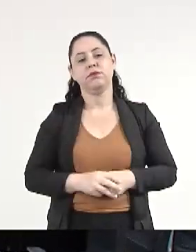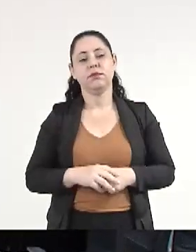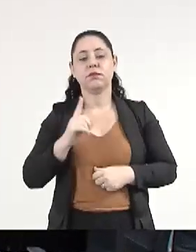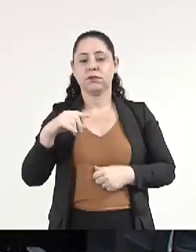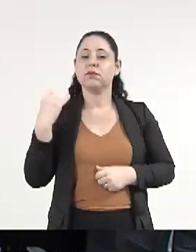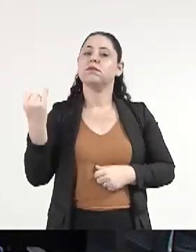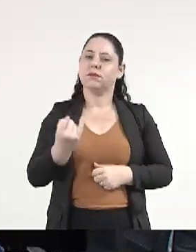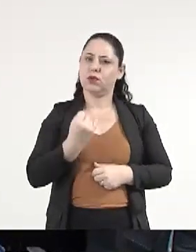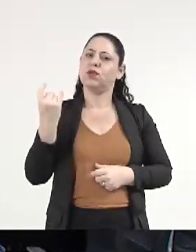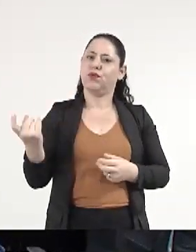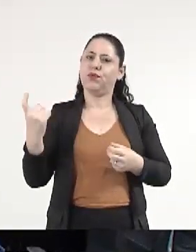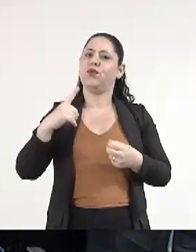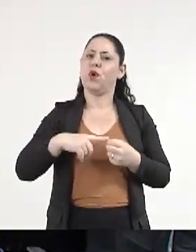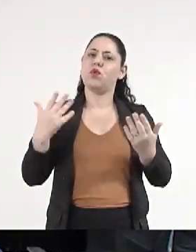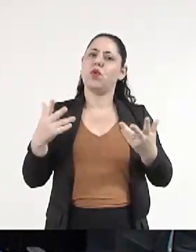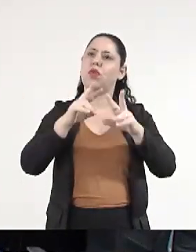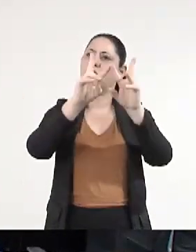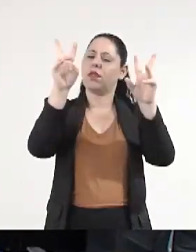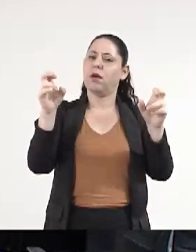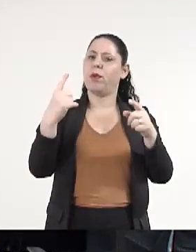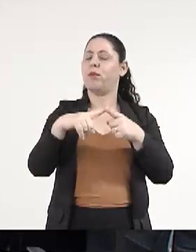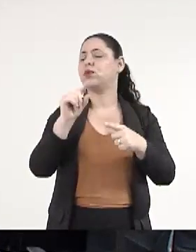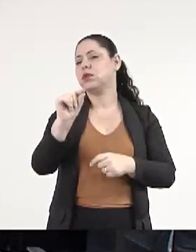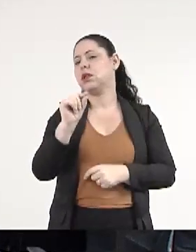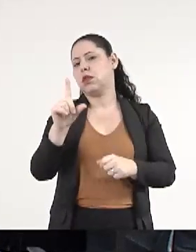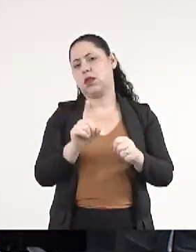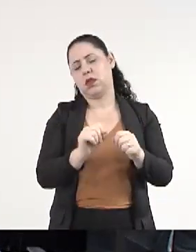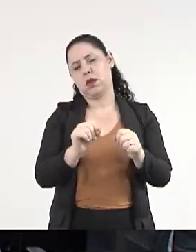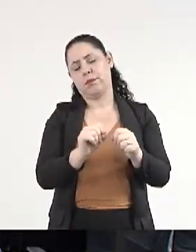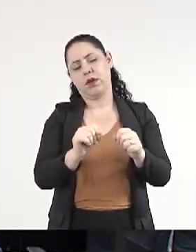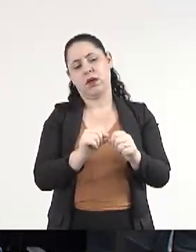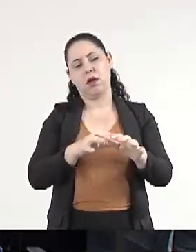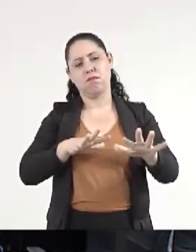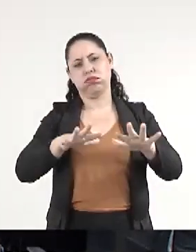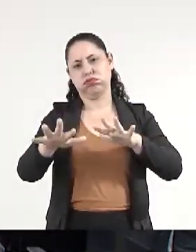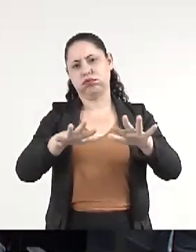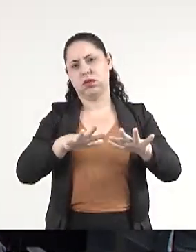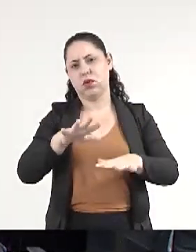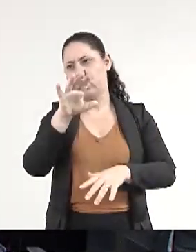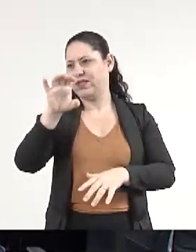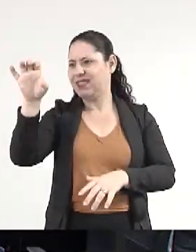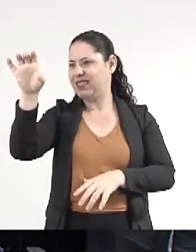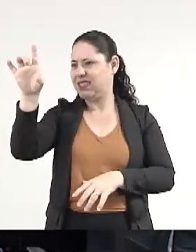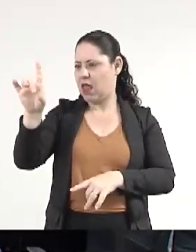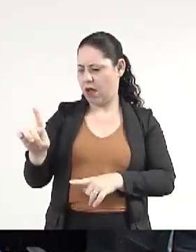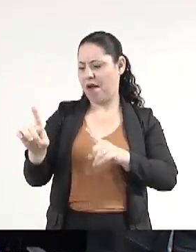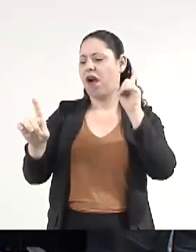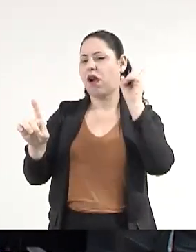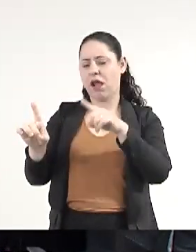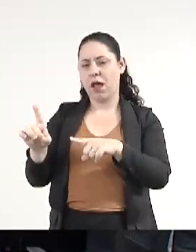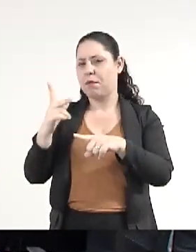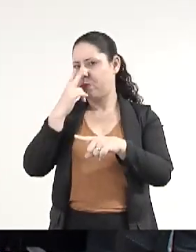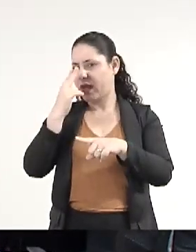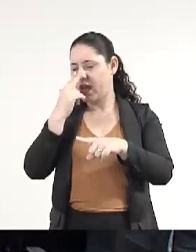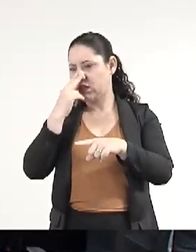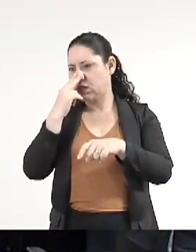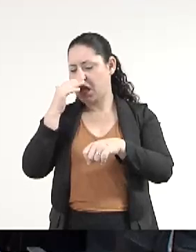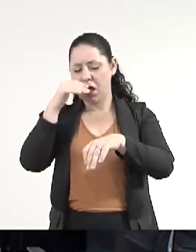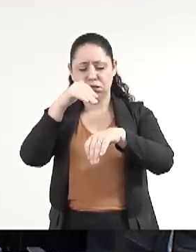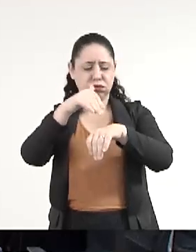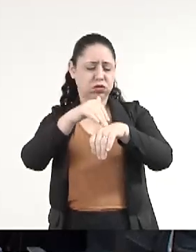que a gente retome essa pauta, porque há também um movimento da extrema-direita de querer anistiar